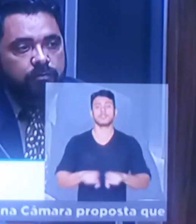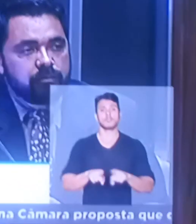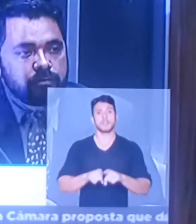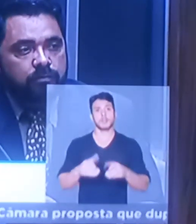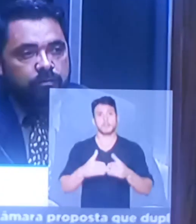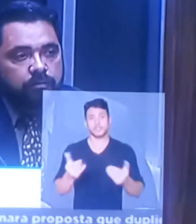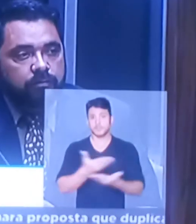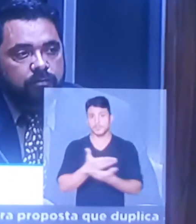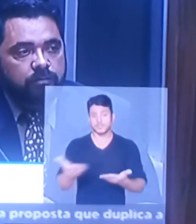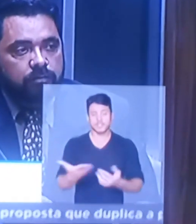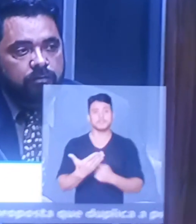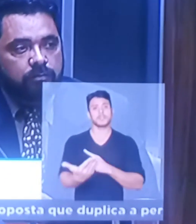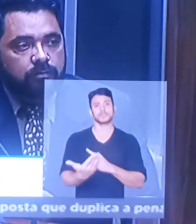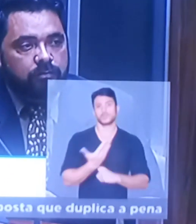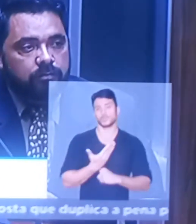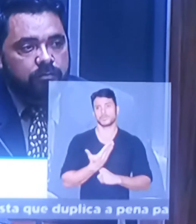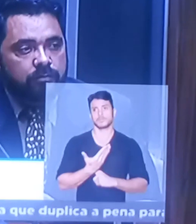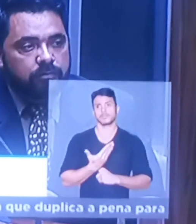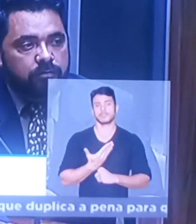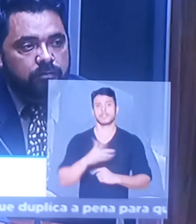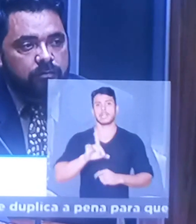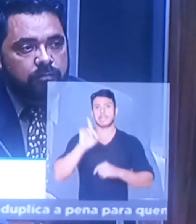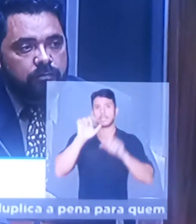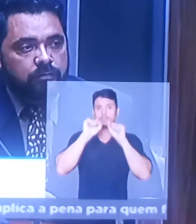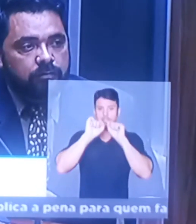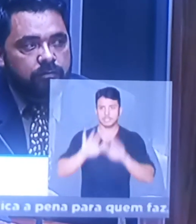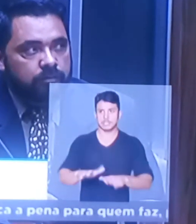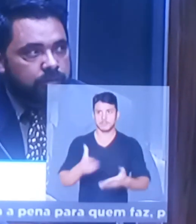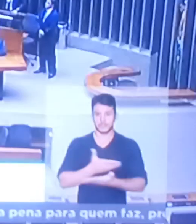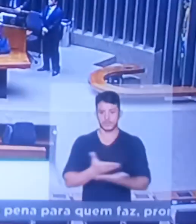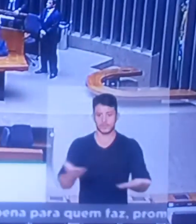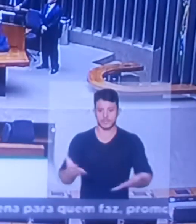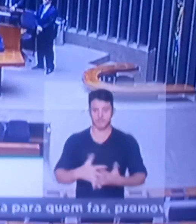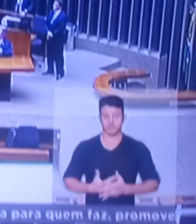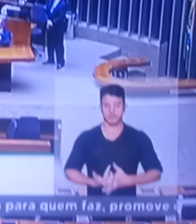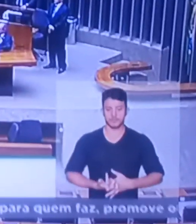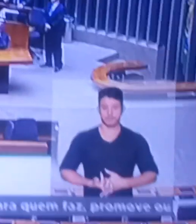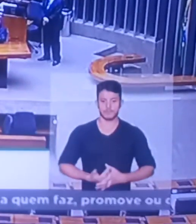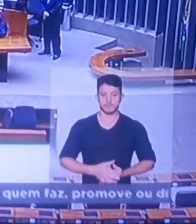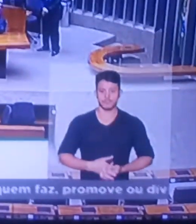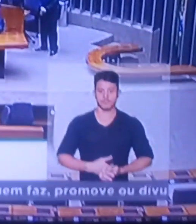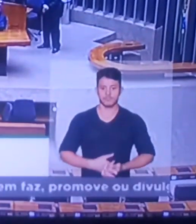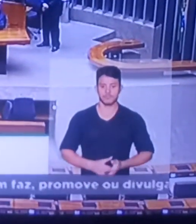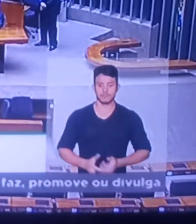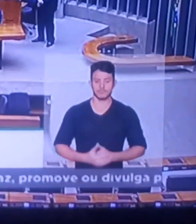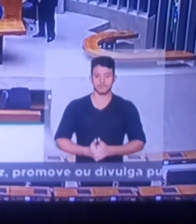nós. Que Deus abençoe a todos. Muito obrigado.